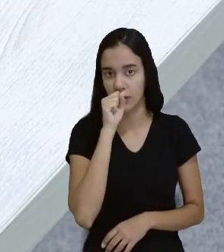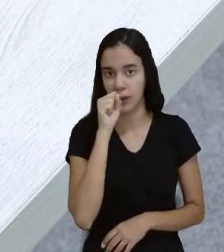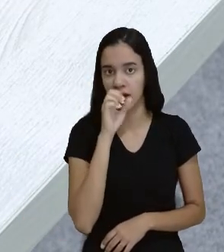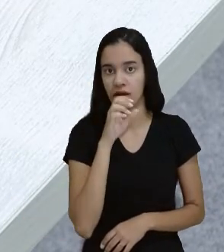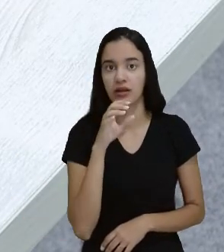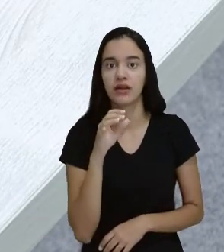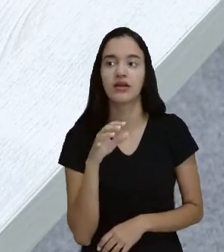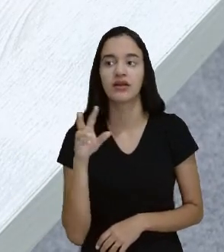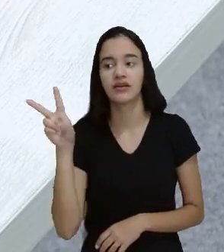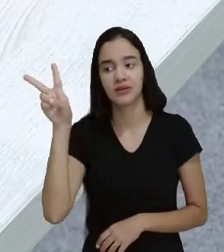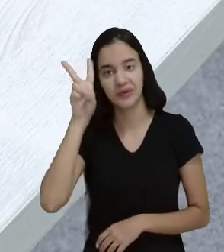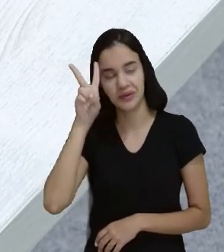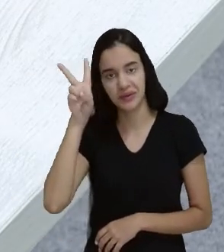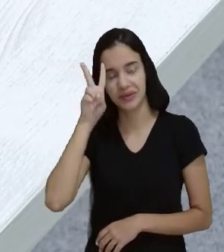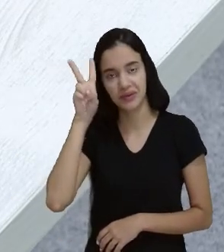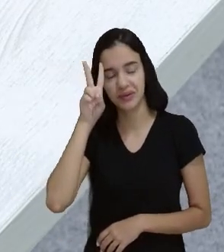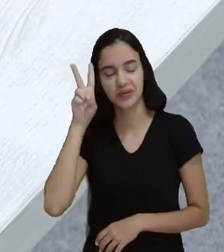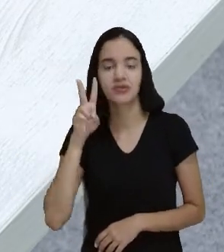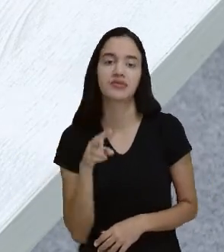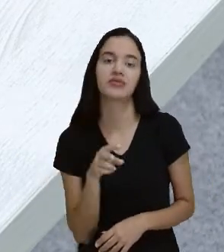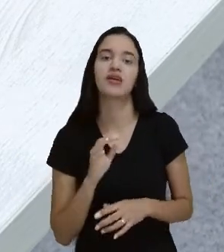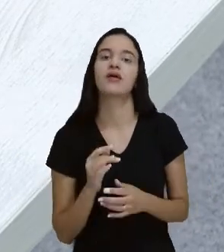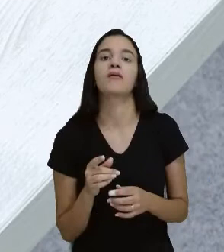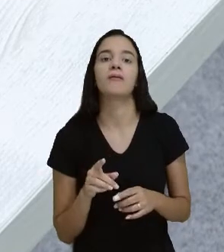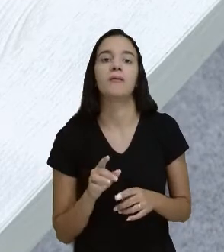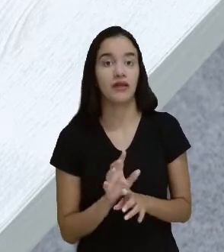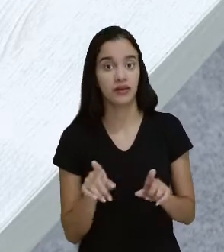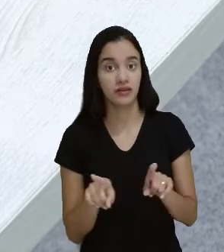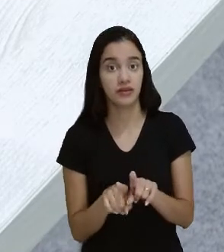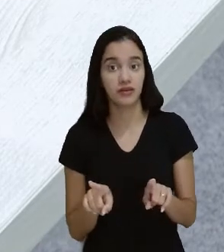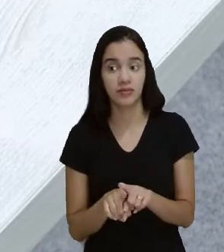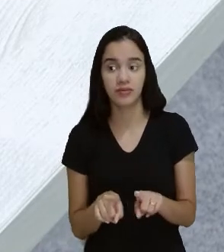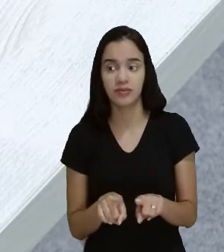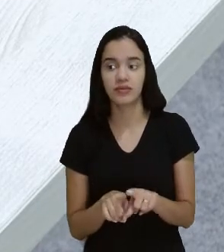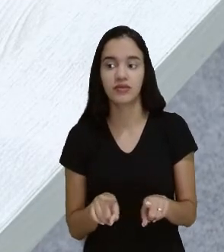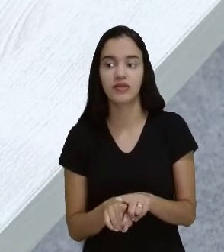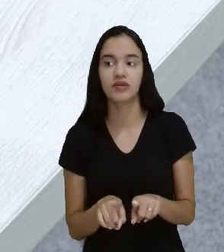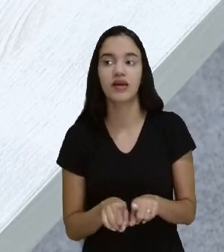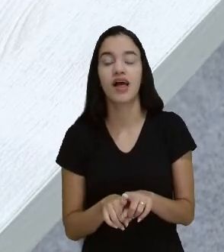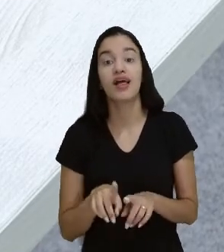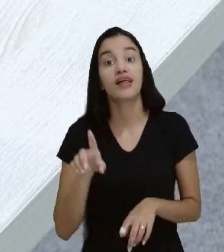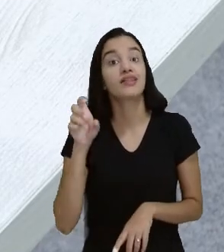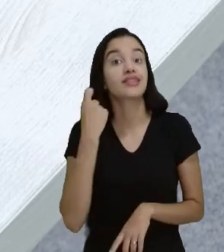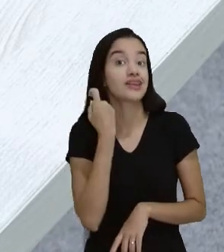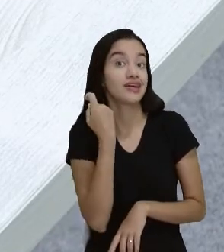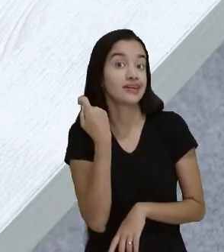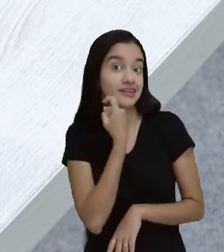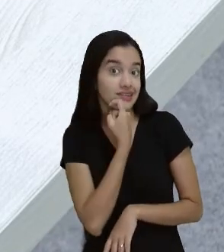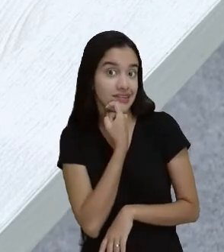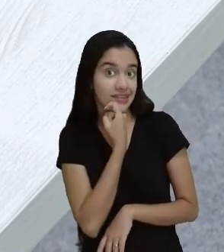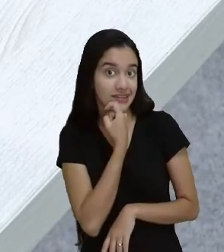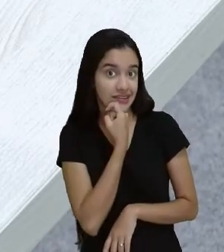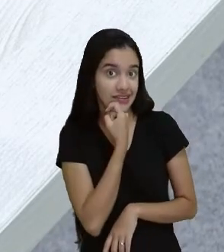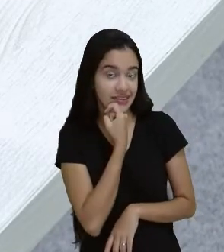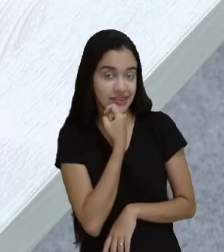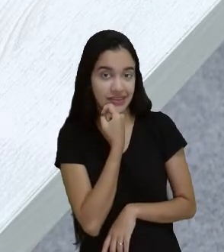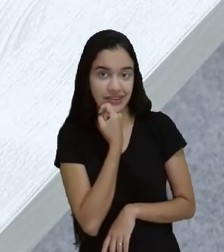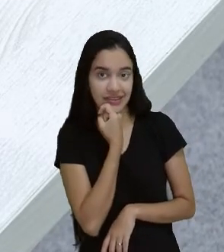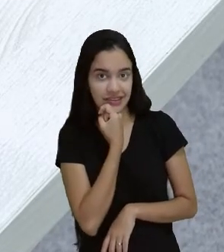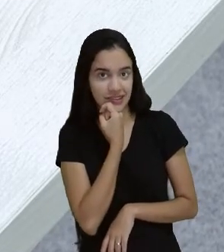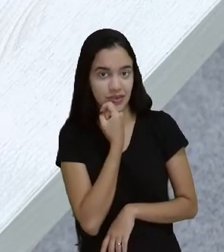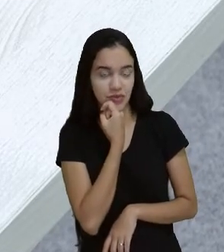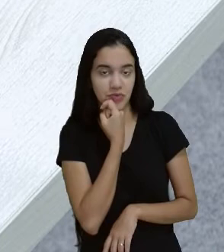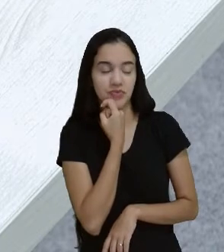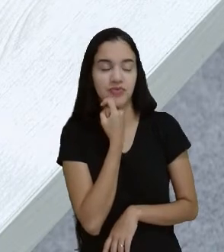foi da segunda-feira, né? E pronto, da sexta, quinta, sexta. O segundo S é da